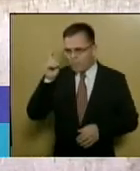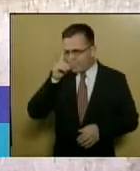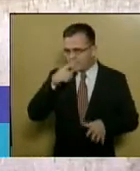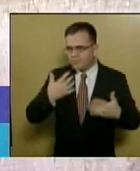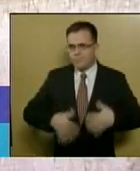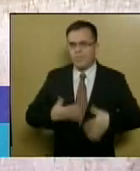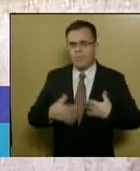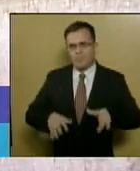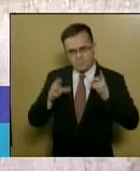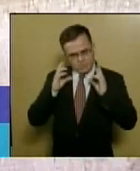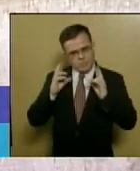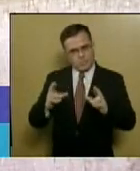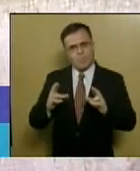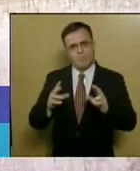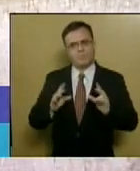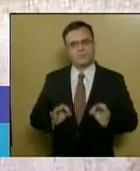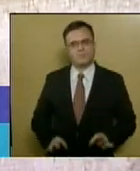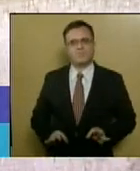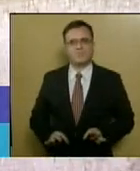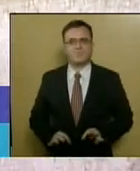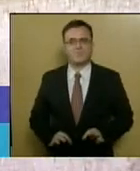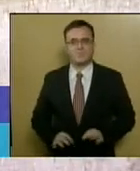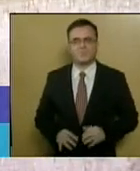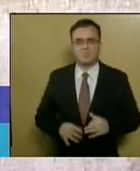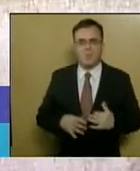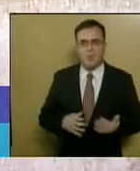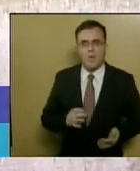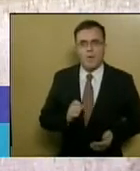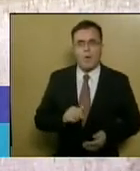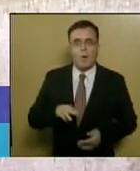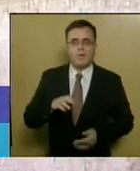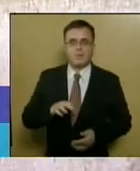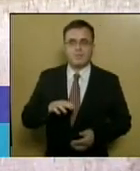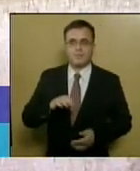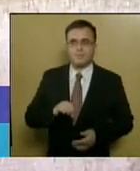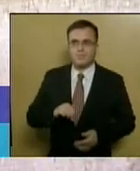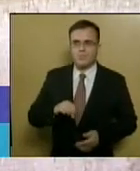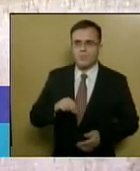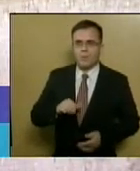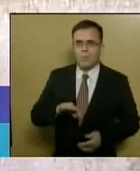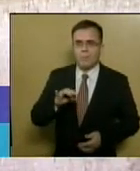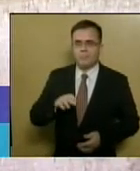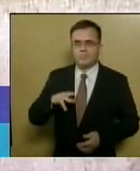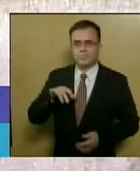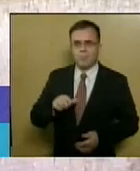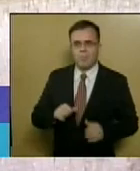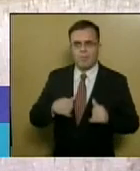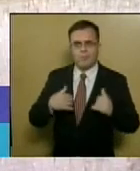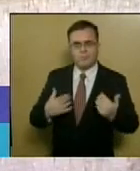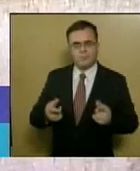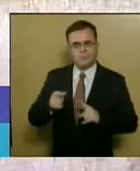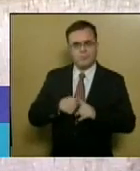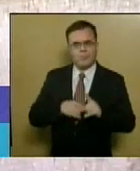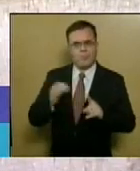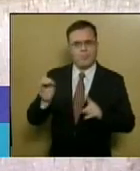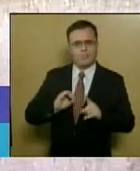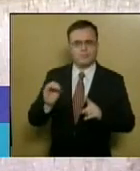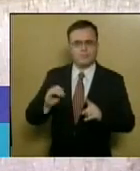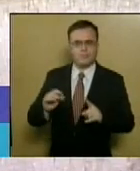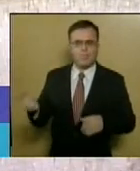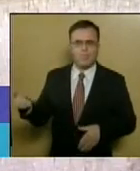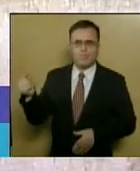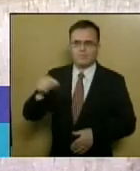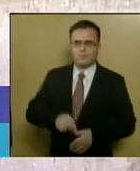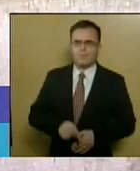e honrar a instituição. A aeronáutica vai vir aqui no mês de outubro, né? Para